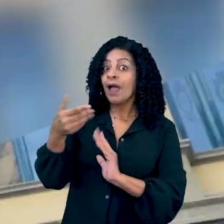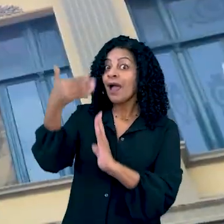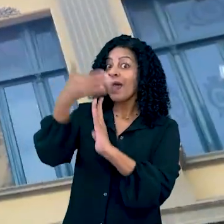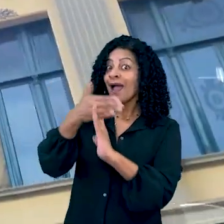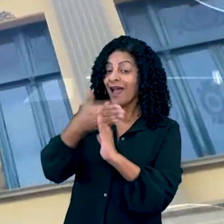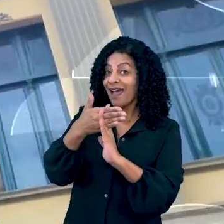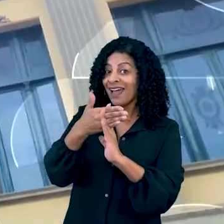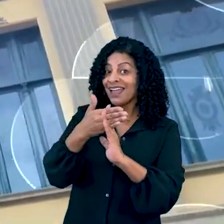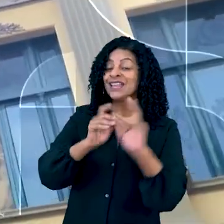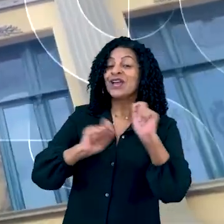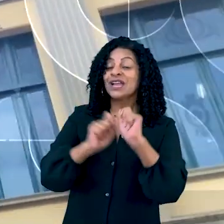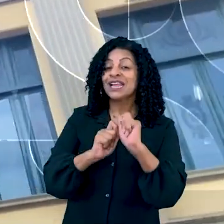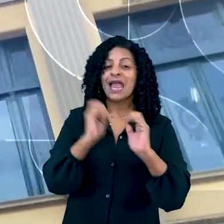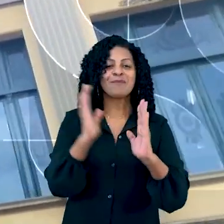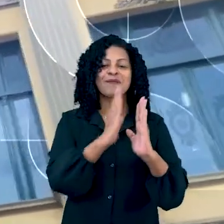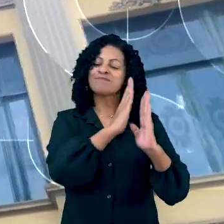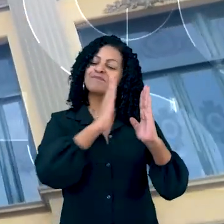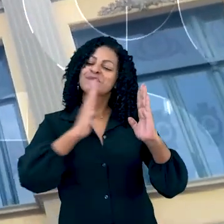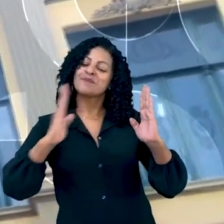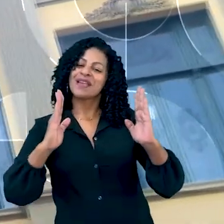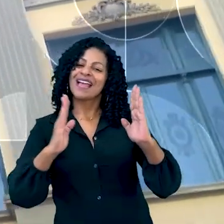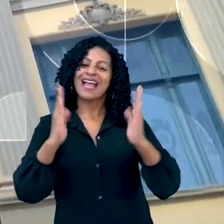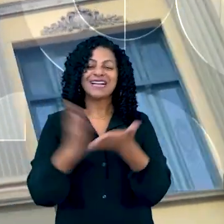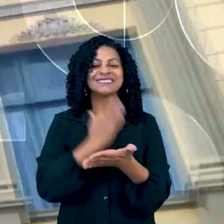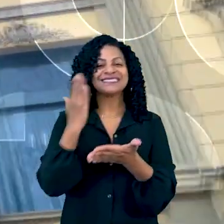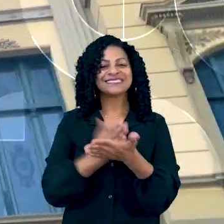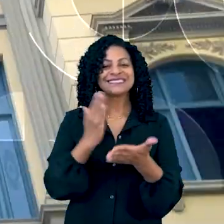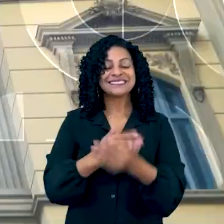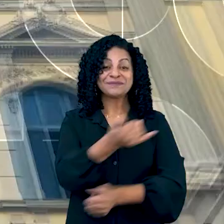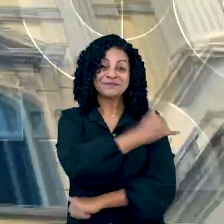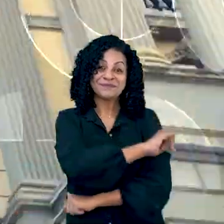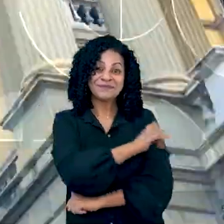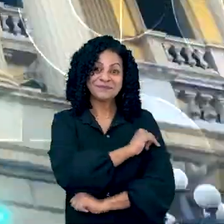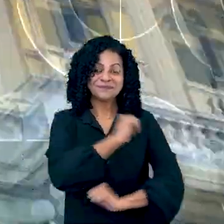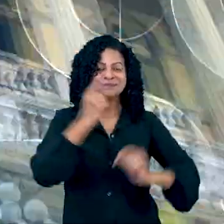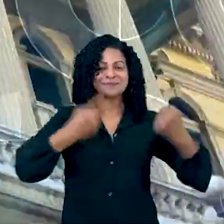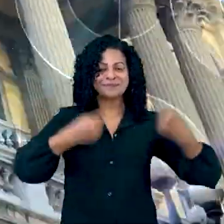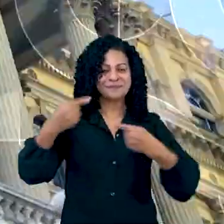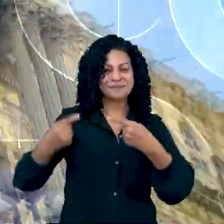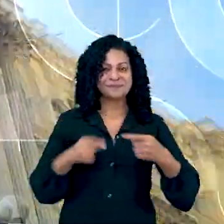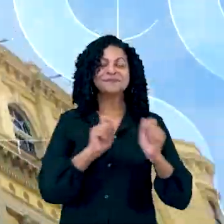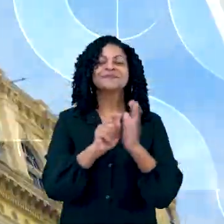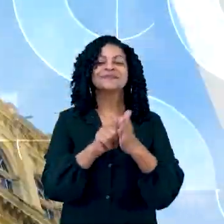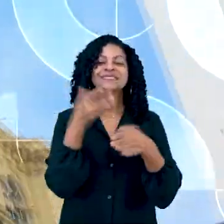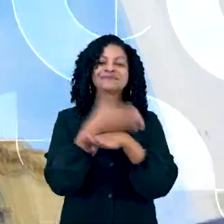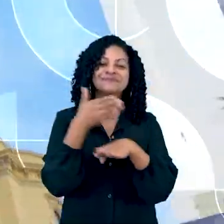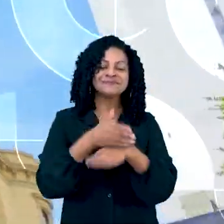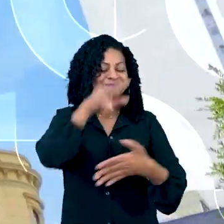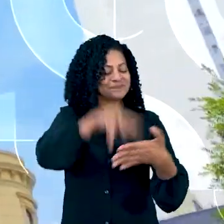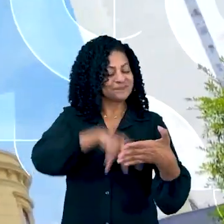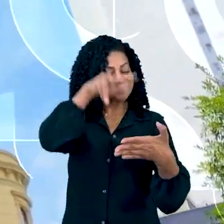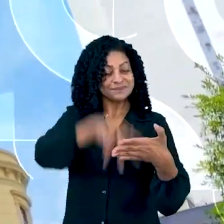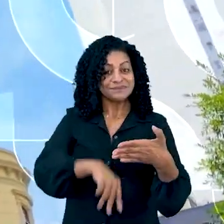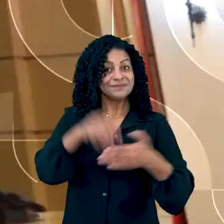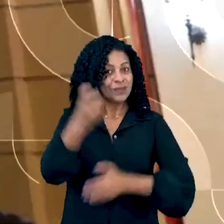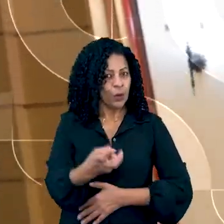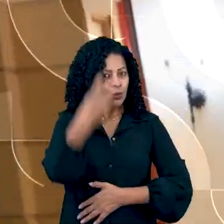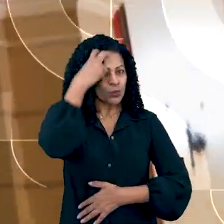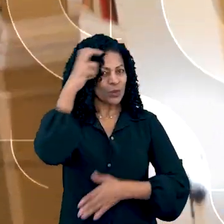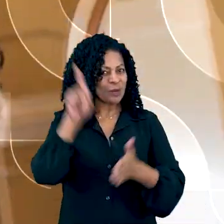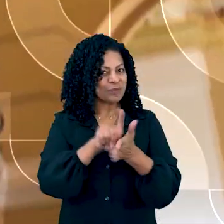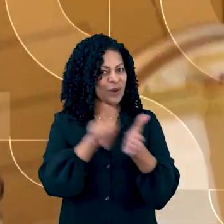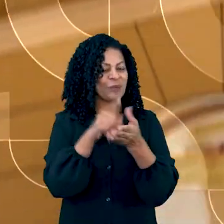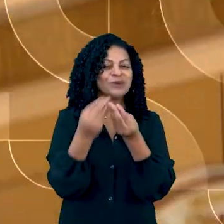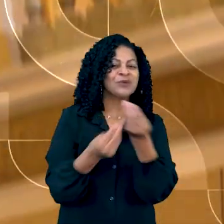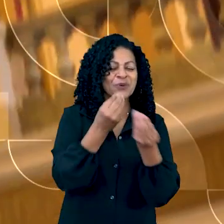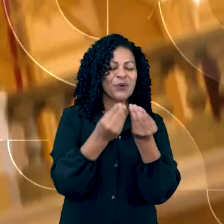bloco, Tribunal Superior do Trabalho e Biblioteca Nacional do Rio de Janeiro discutem parceria para a promoção do acesso à leitura e à